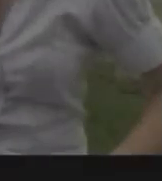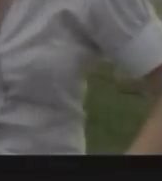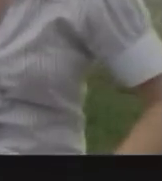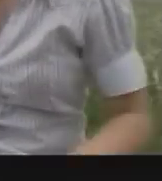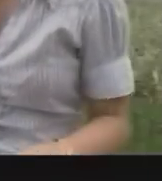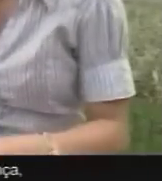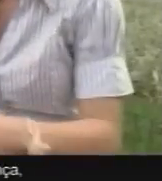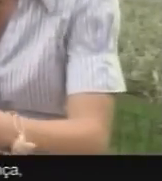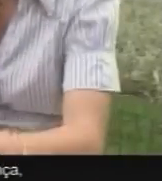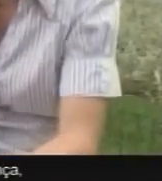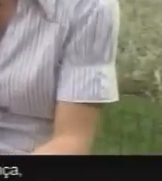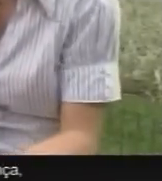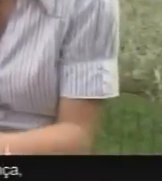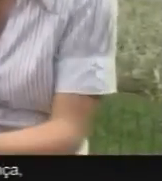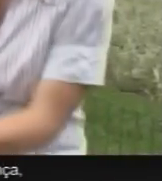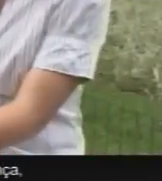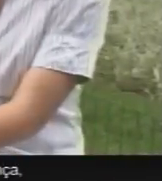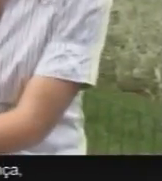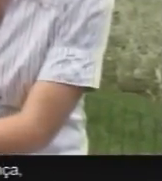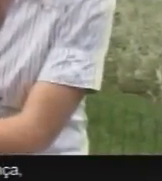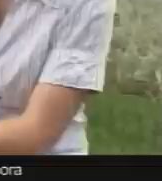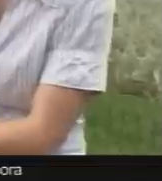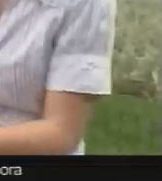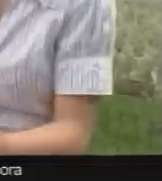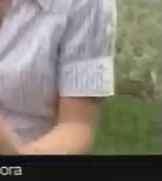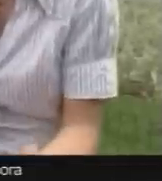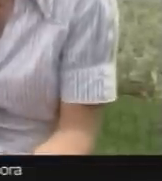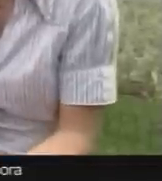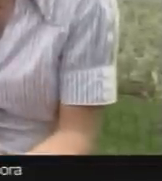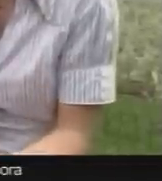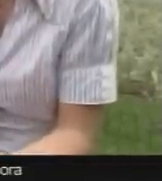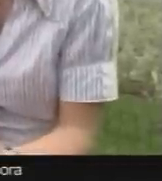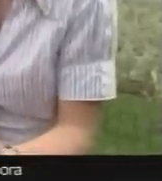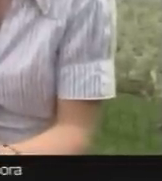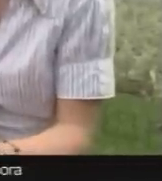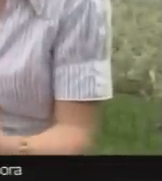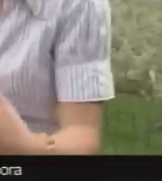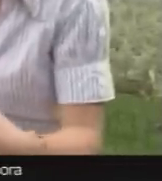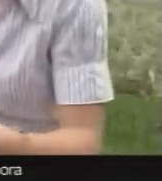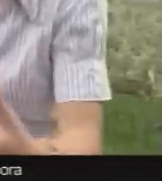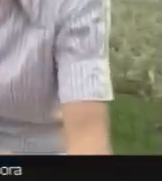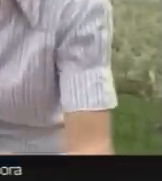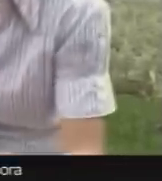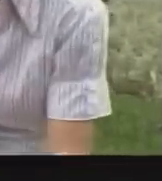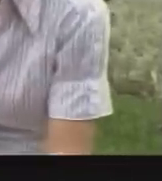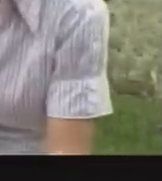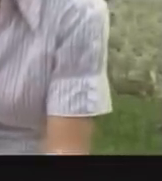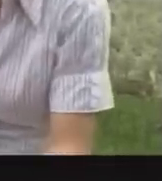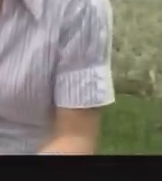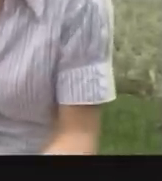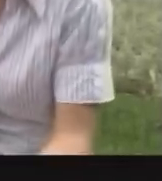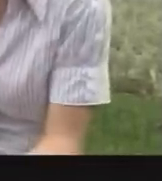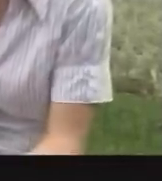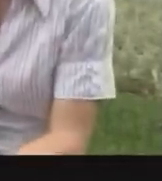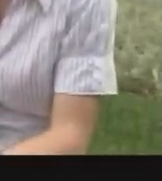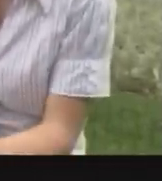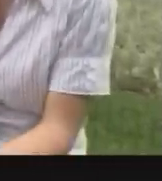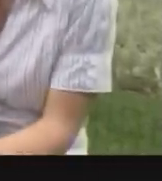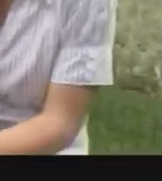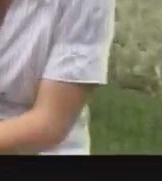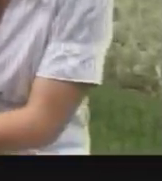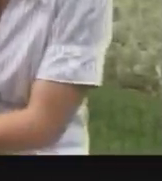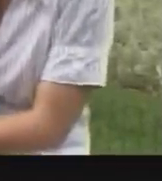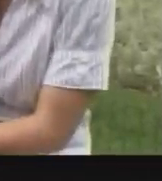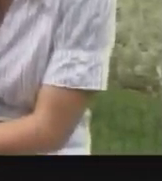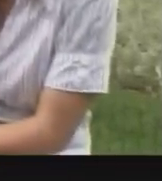Nossa, e se não der certo? Eu falei, mãe, eu não sou mais nenhuma criança. Se não der certo, eu pego a mala e vou embora. No outro dia vai ser muito fácil, agora eu não